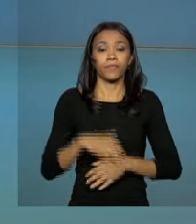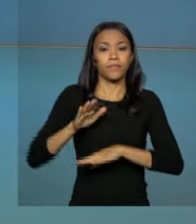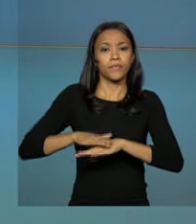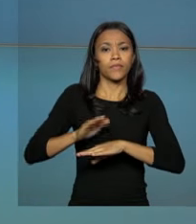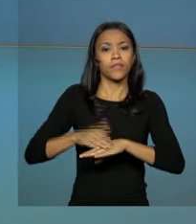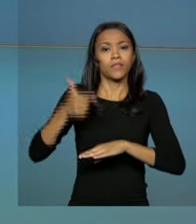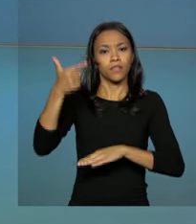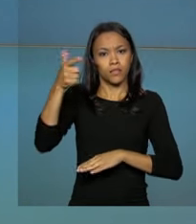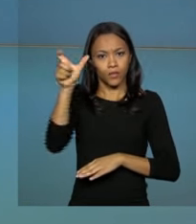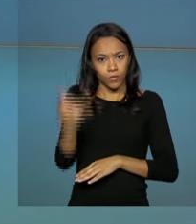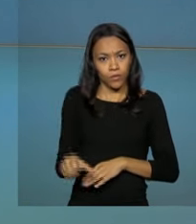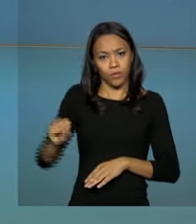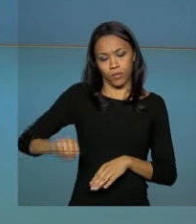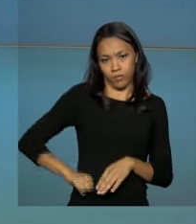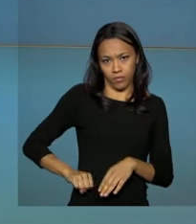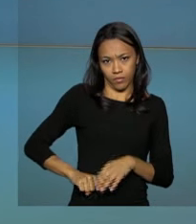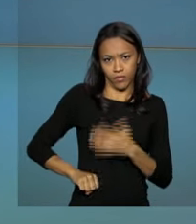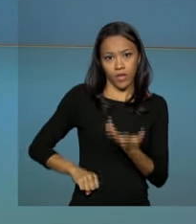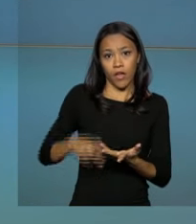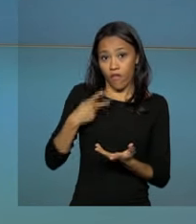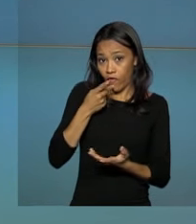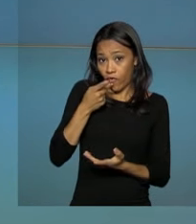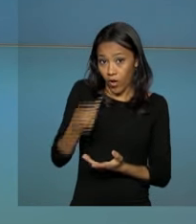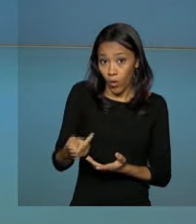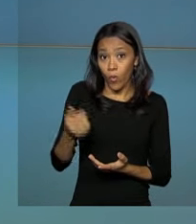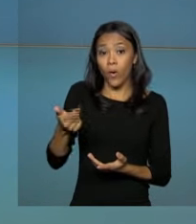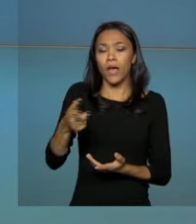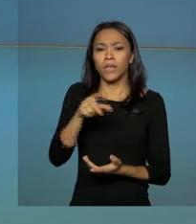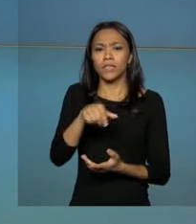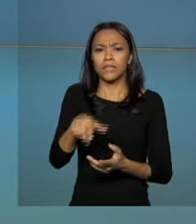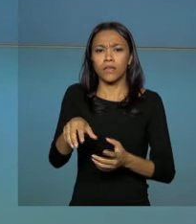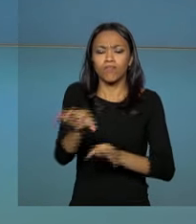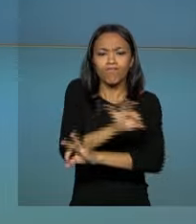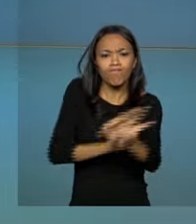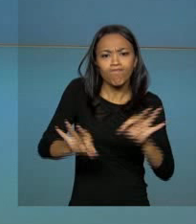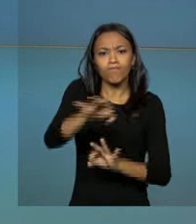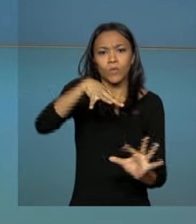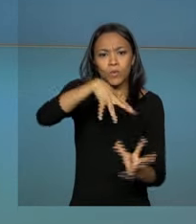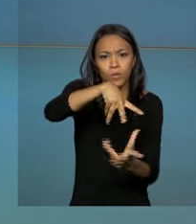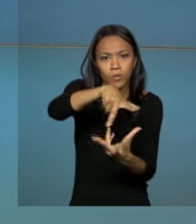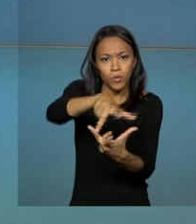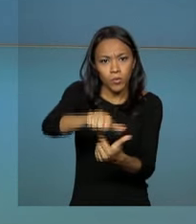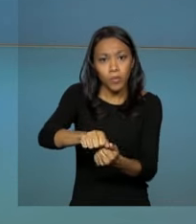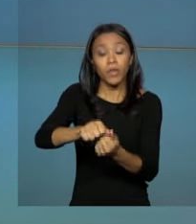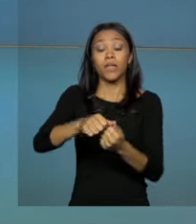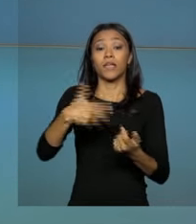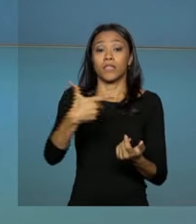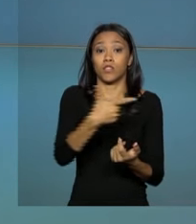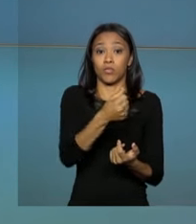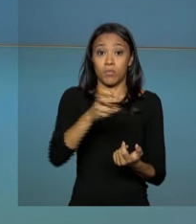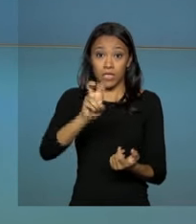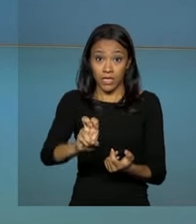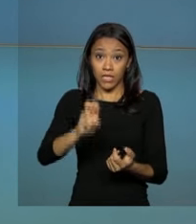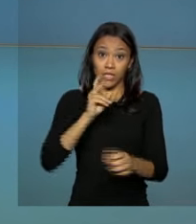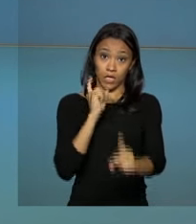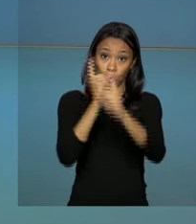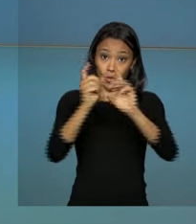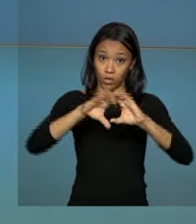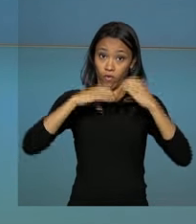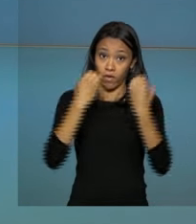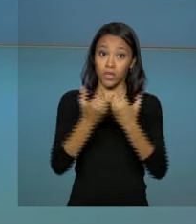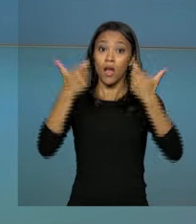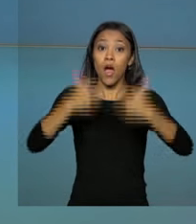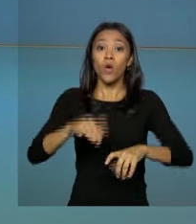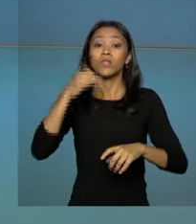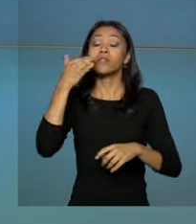embaixador Oswaldo Beato Júnior, a governança global e a Conferência do Clima de 2015 em Paris deverão ser alguns dos